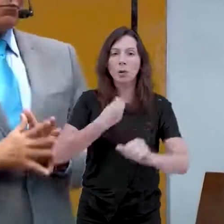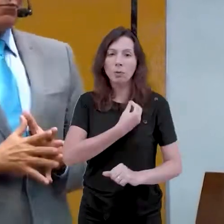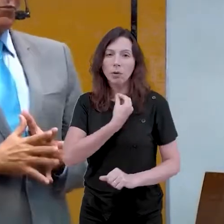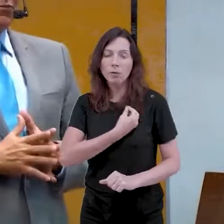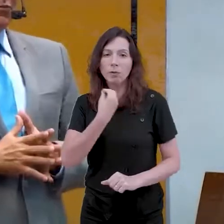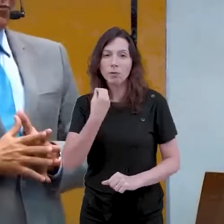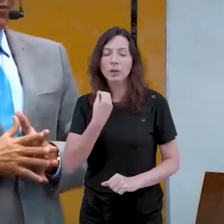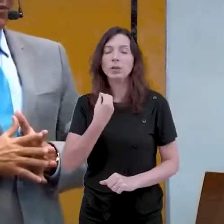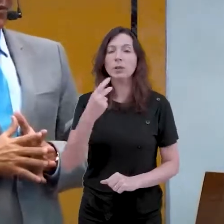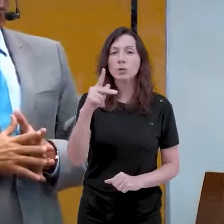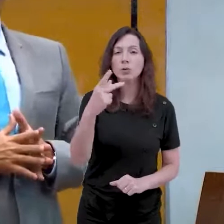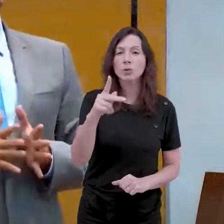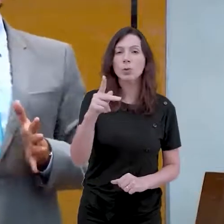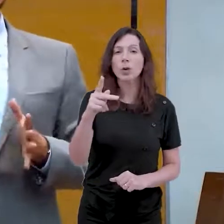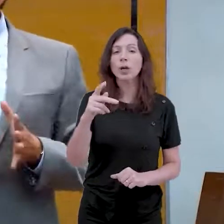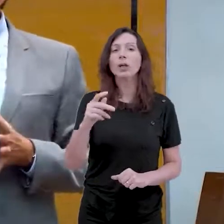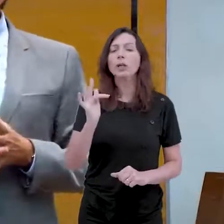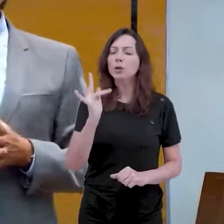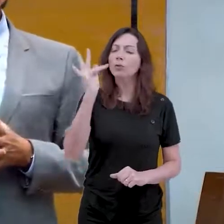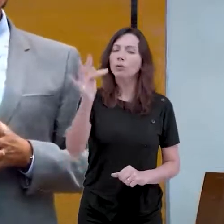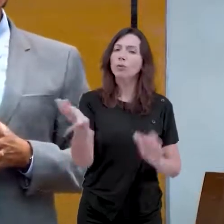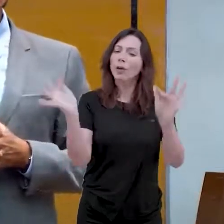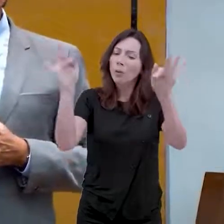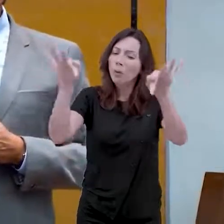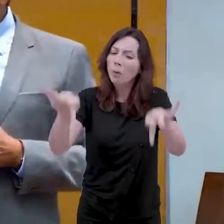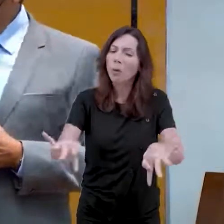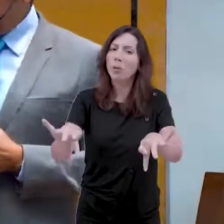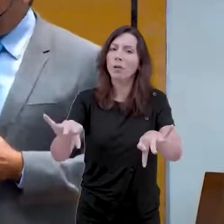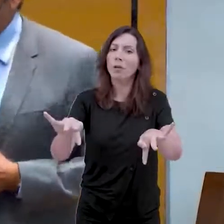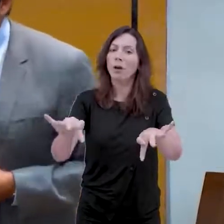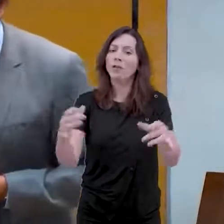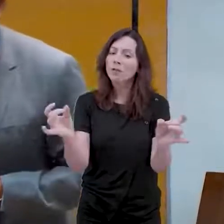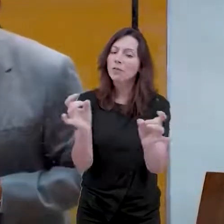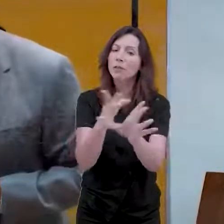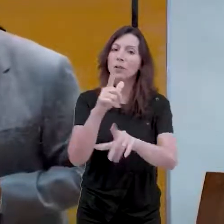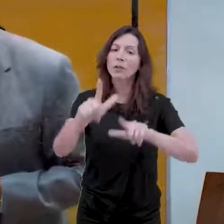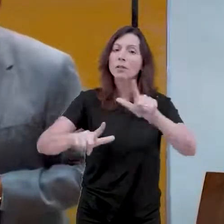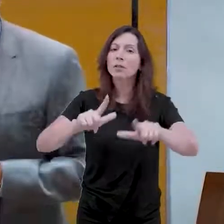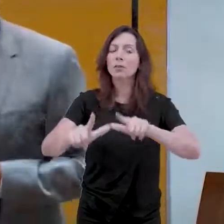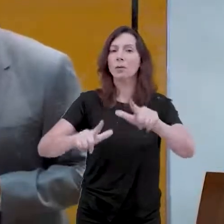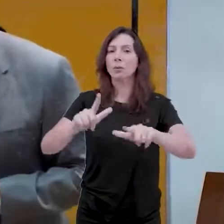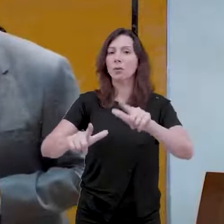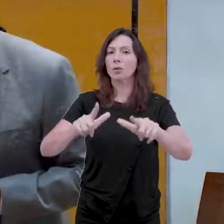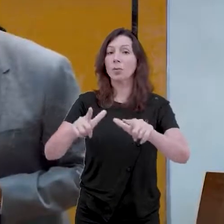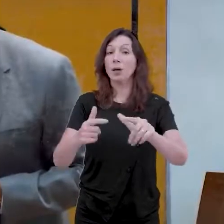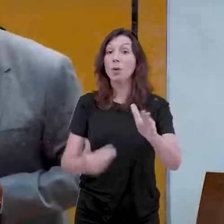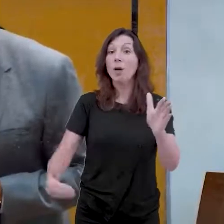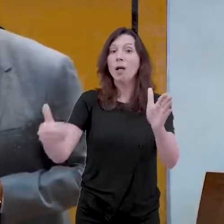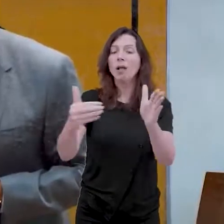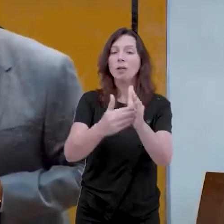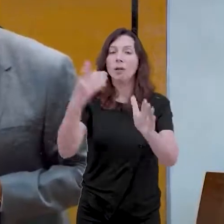Cristo Jesus. Ô irmãos, que verdade bendita, o crente mais fraco vai chegar